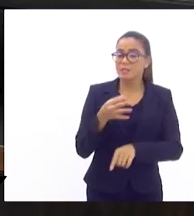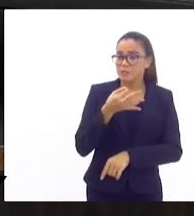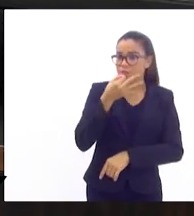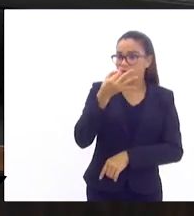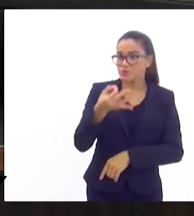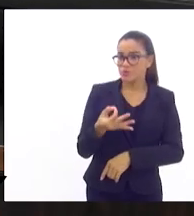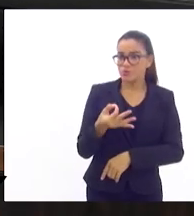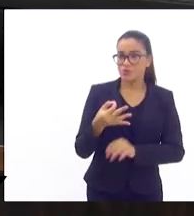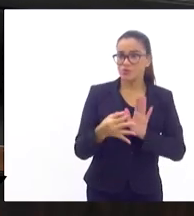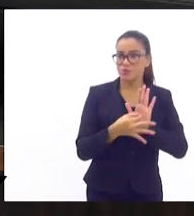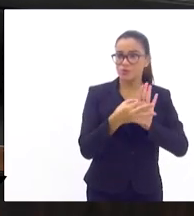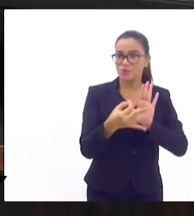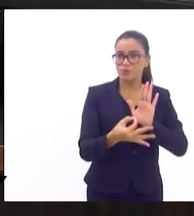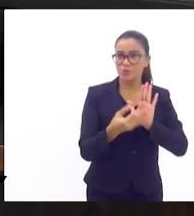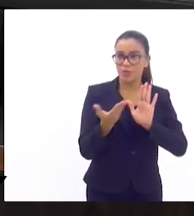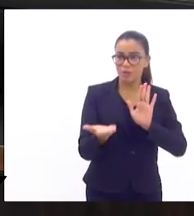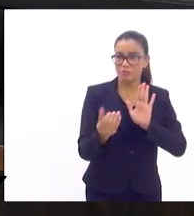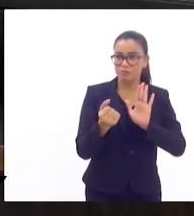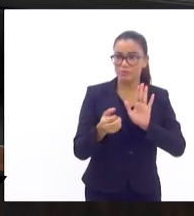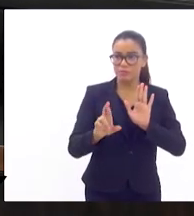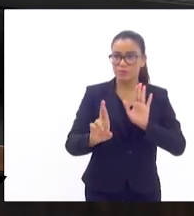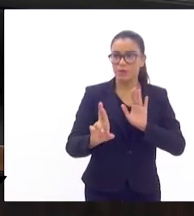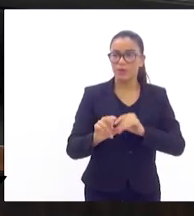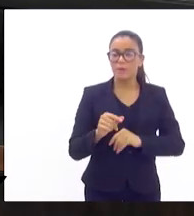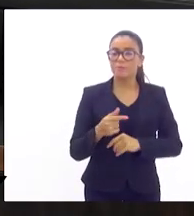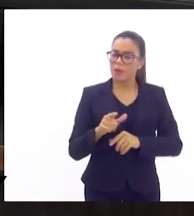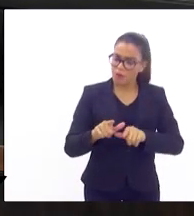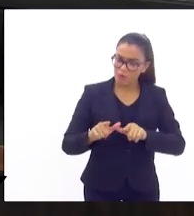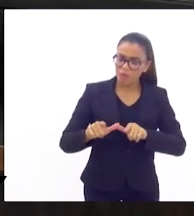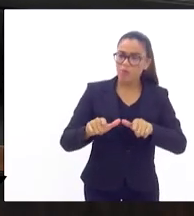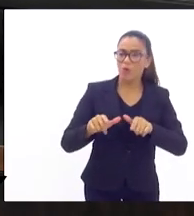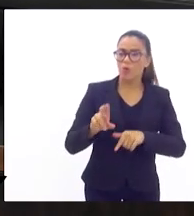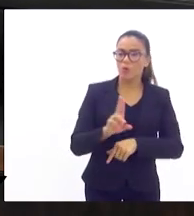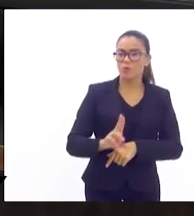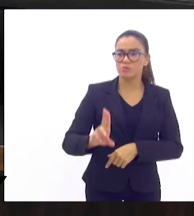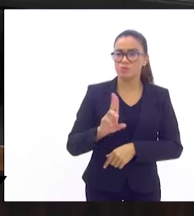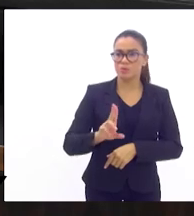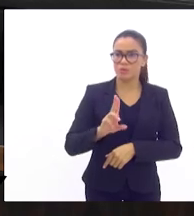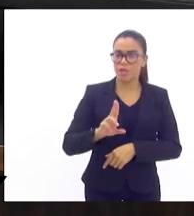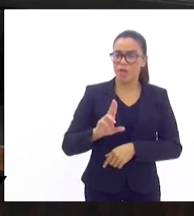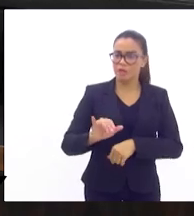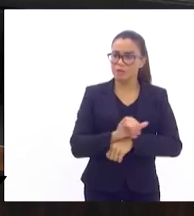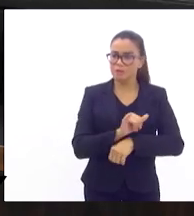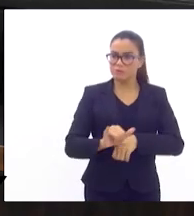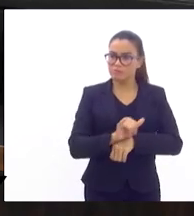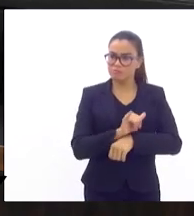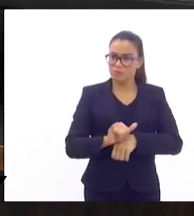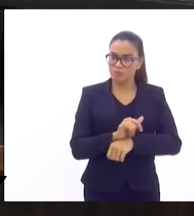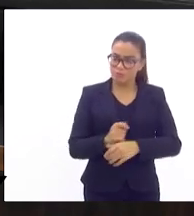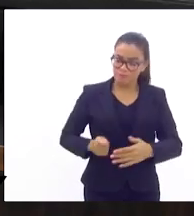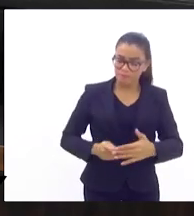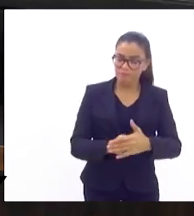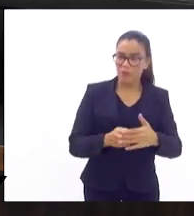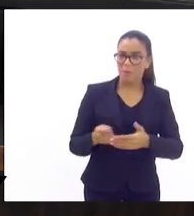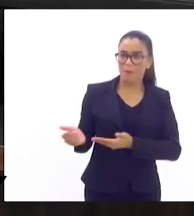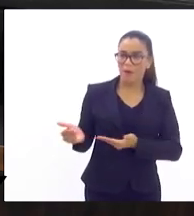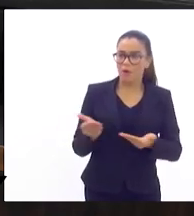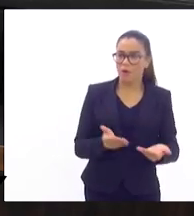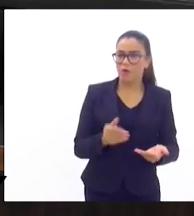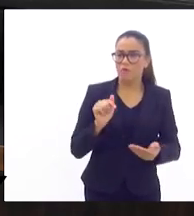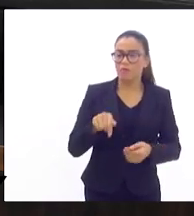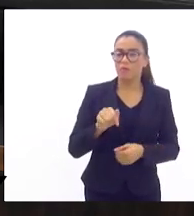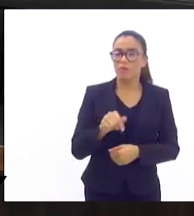senhor para que use o instrumento que essa casa tem para poder convocar o presidente da Genersa aqui, para ele